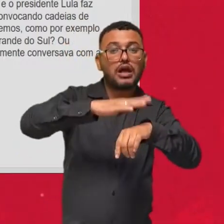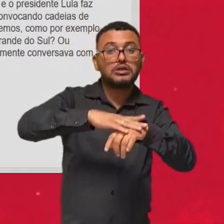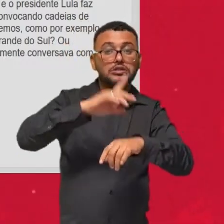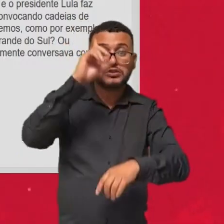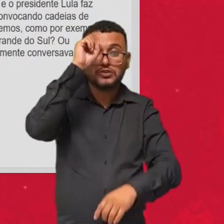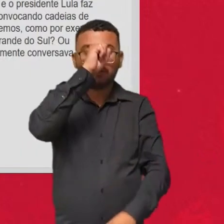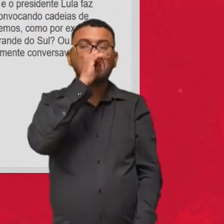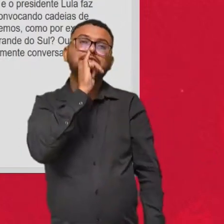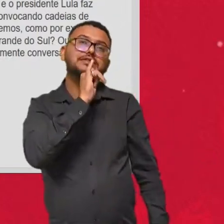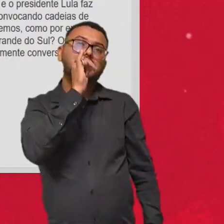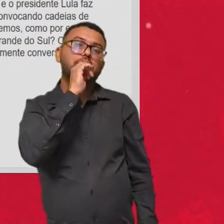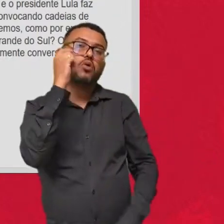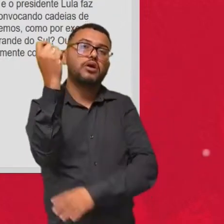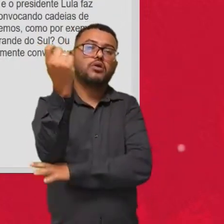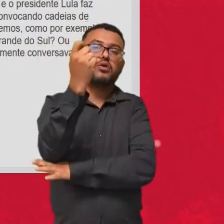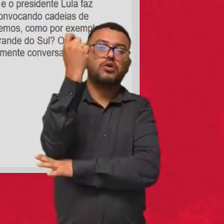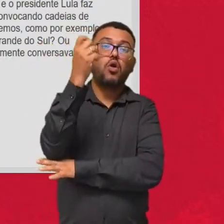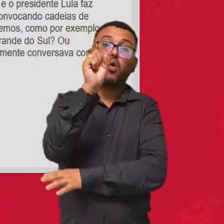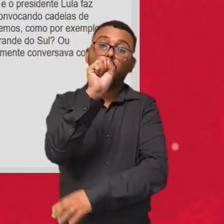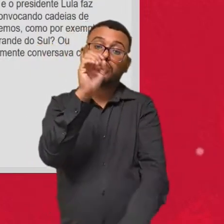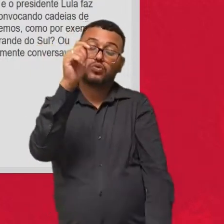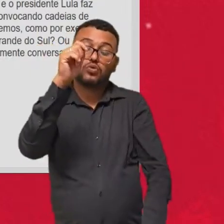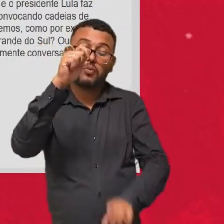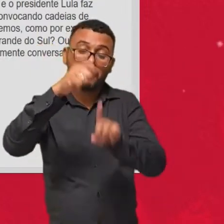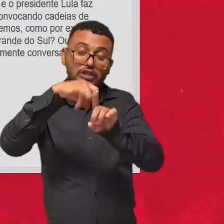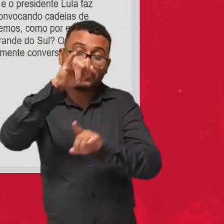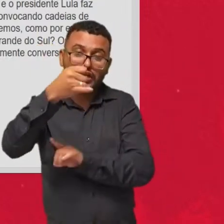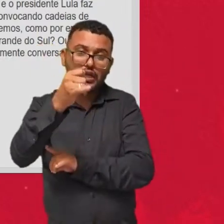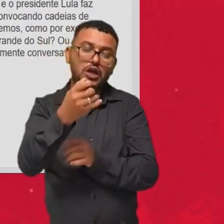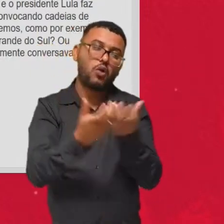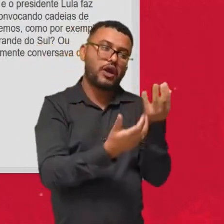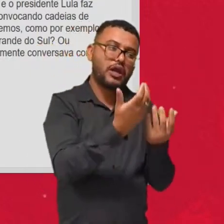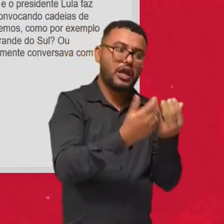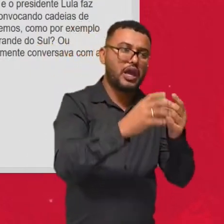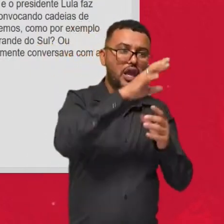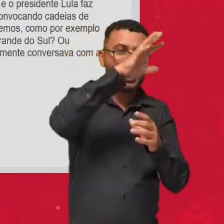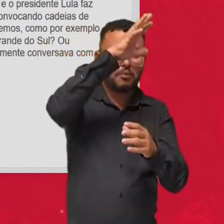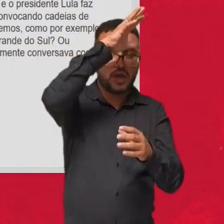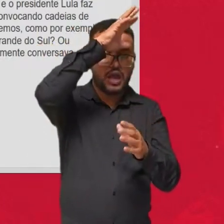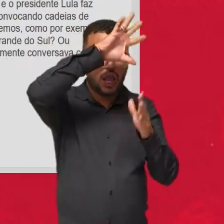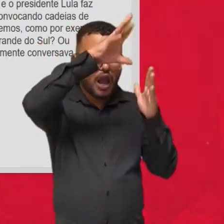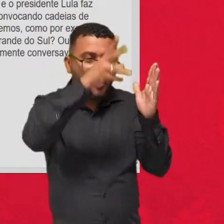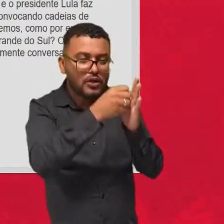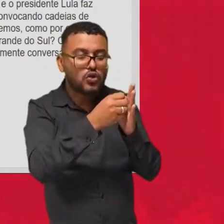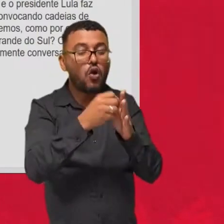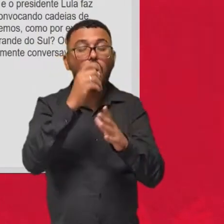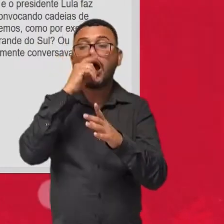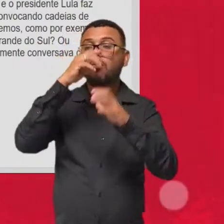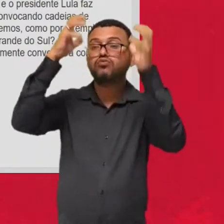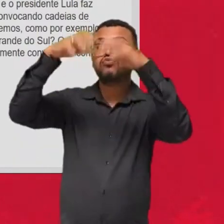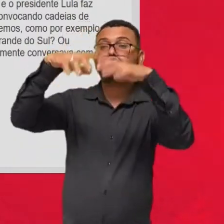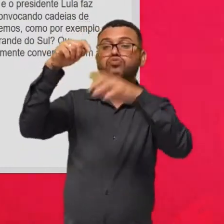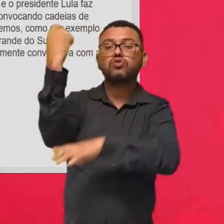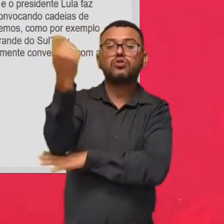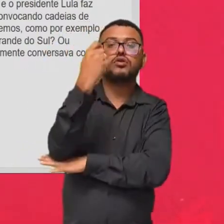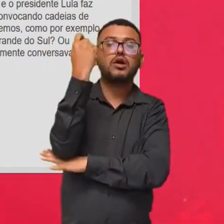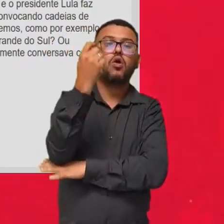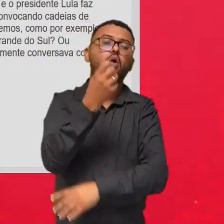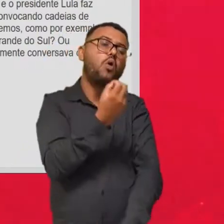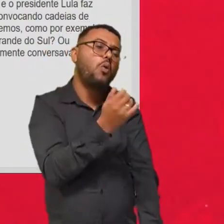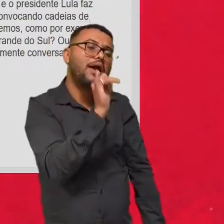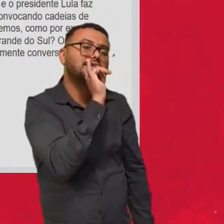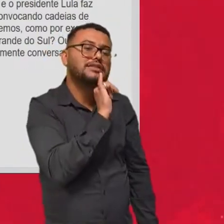de janeiro, as queimadas da Amazônia ou as enchentes do Rio Grande do Sul, ou seguindo o exemplo do López Obrador do México,